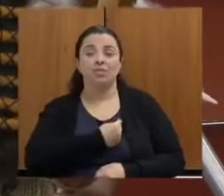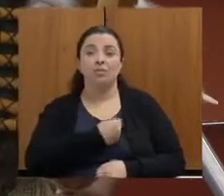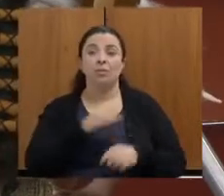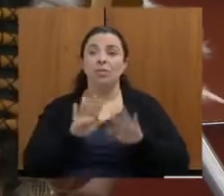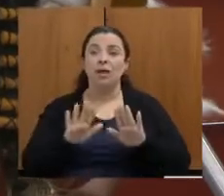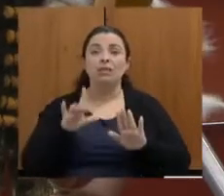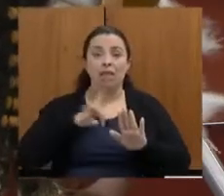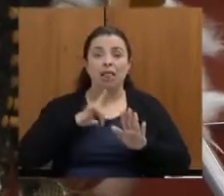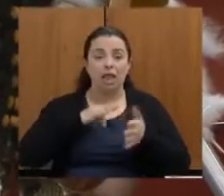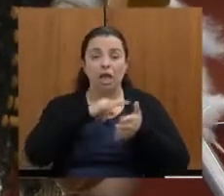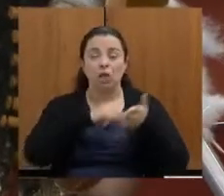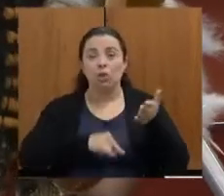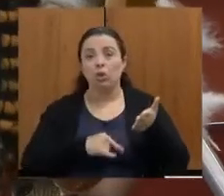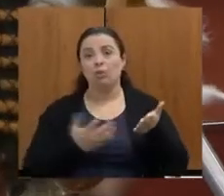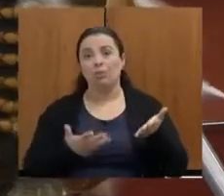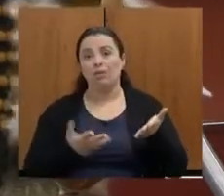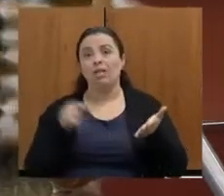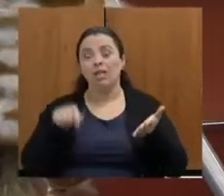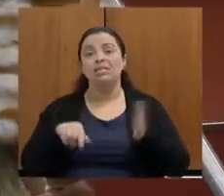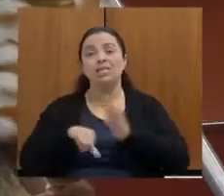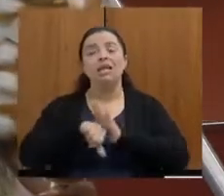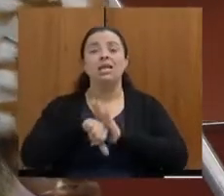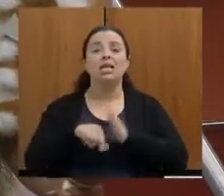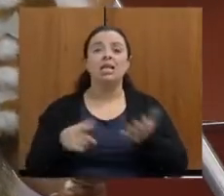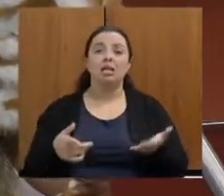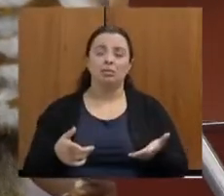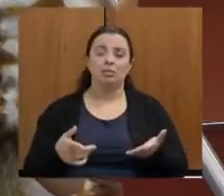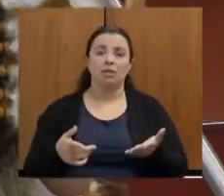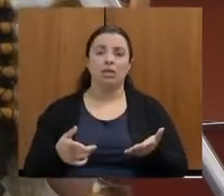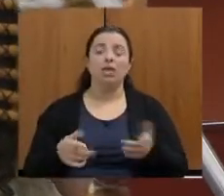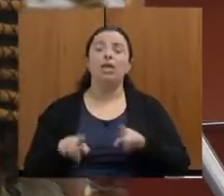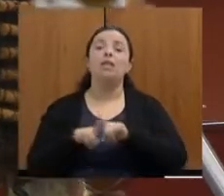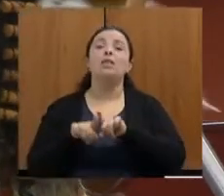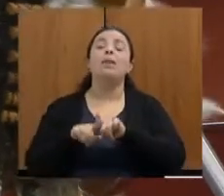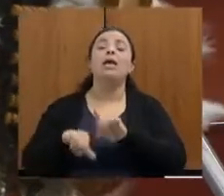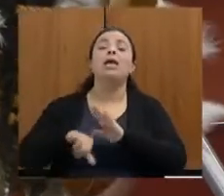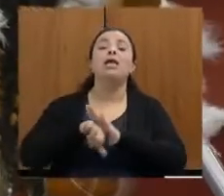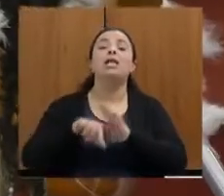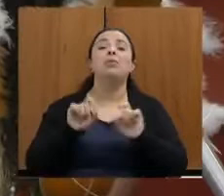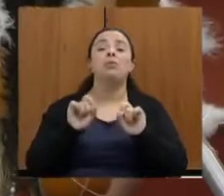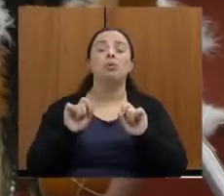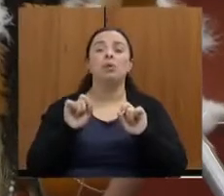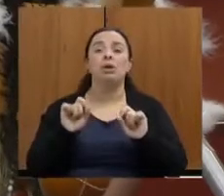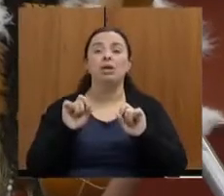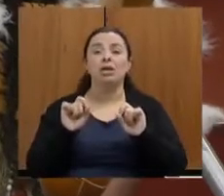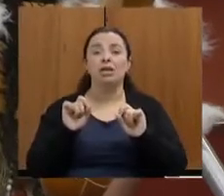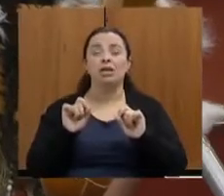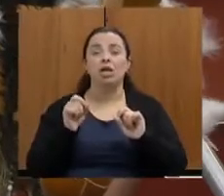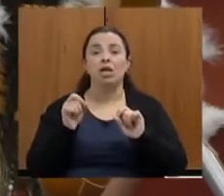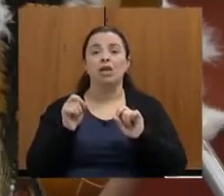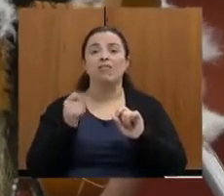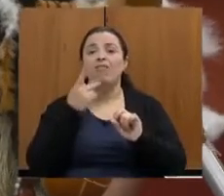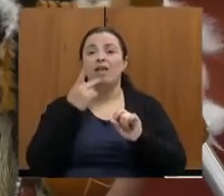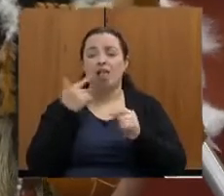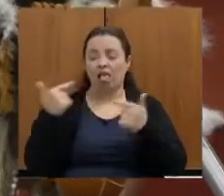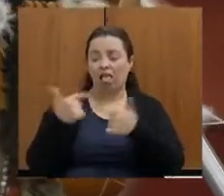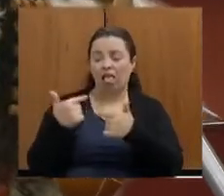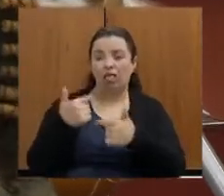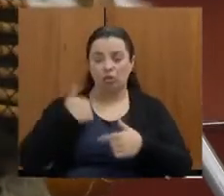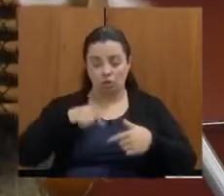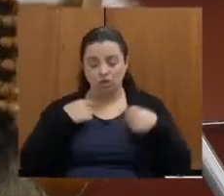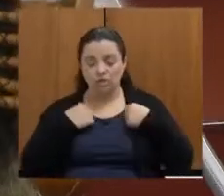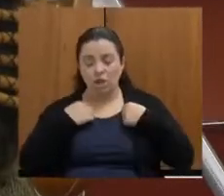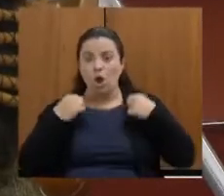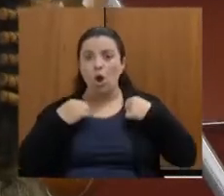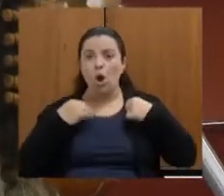isso é crime e também quero como é crime também tá dispondo da fala de nossas roupas sendo